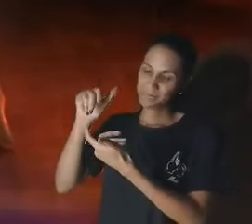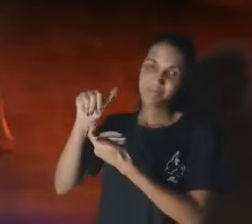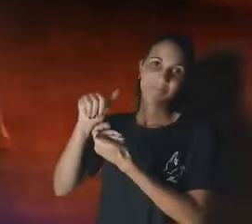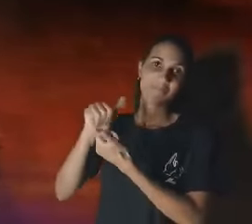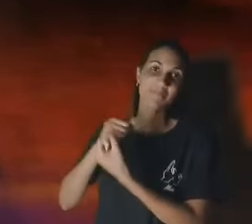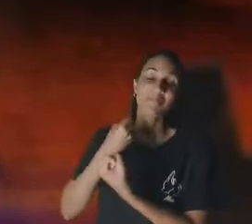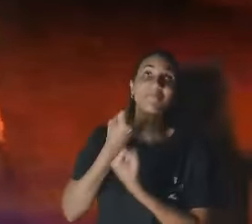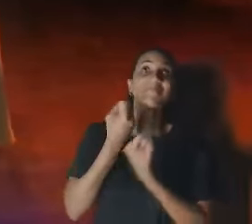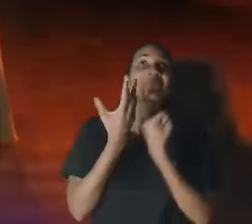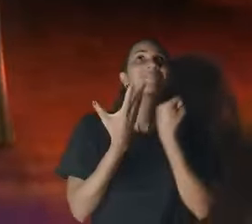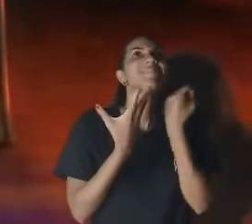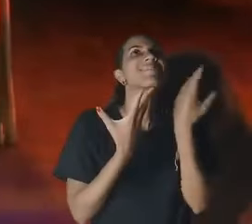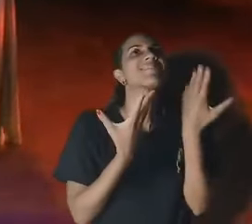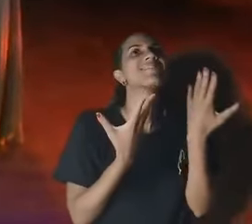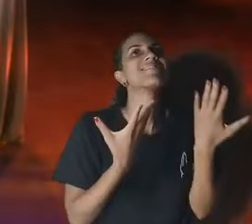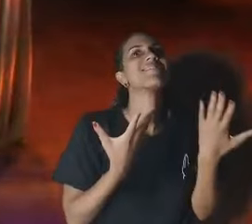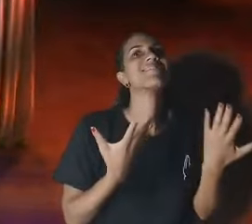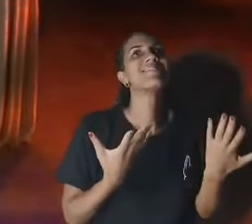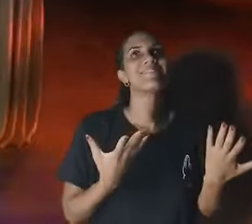Seja